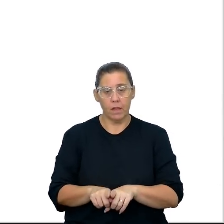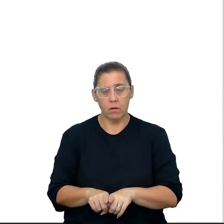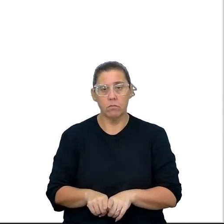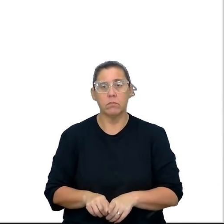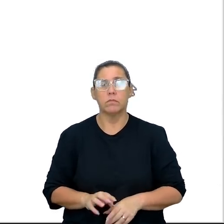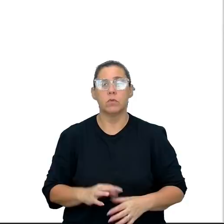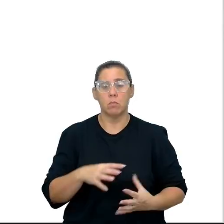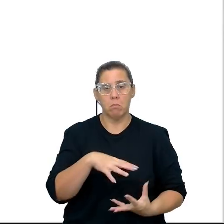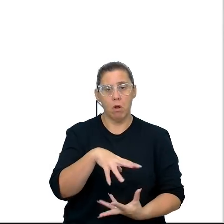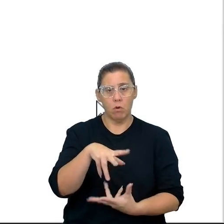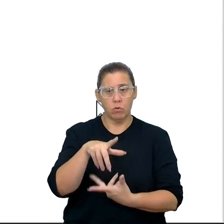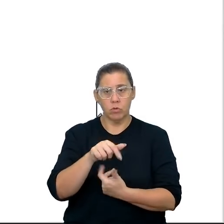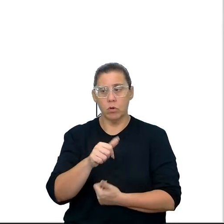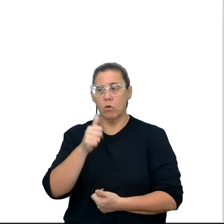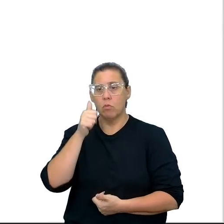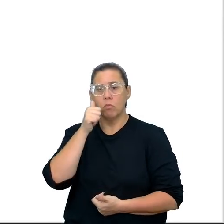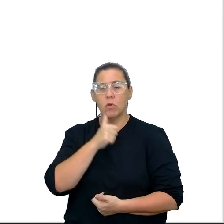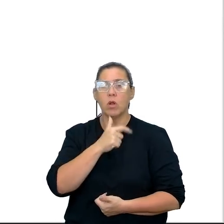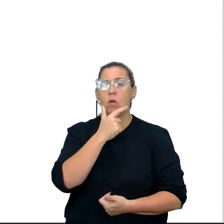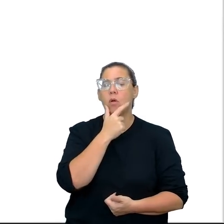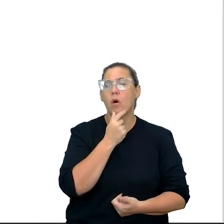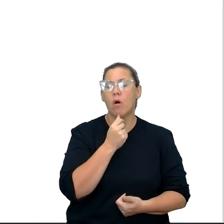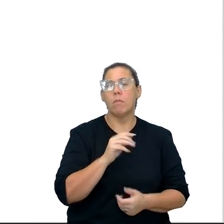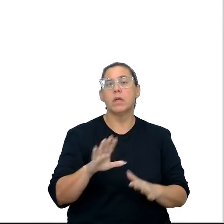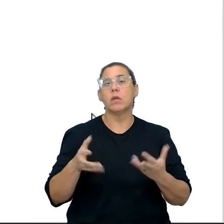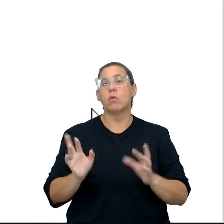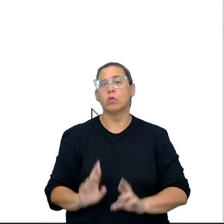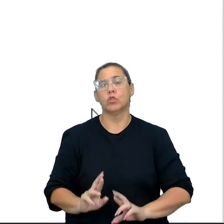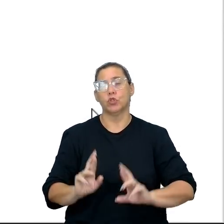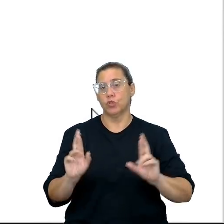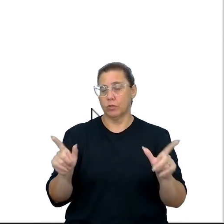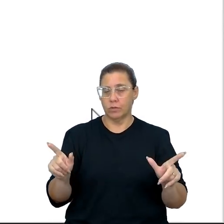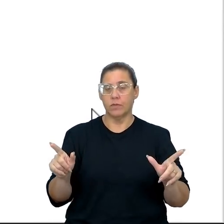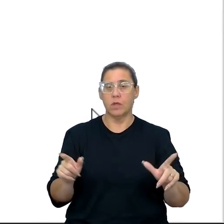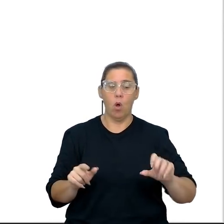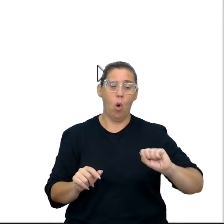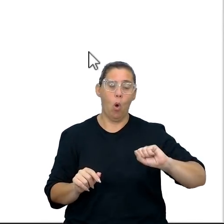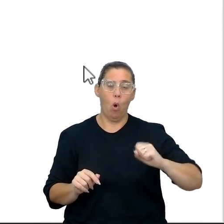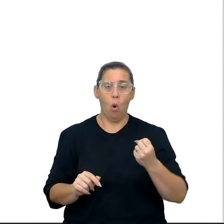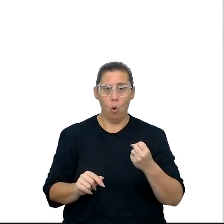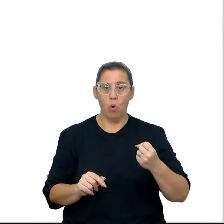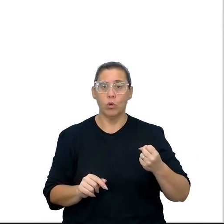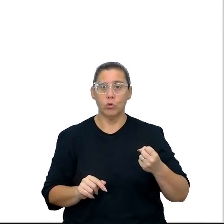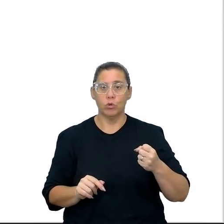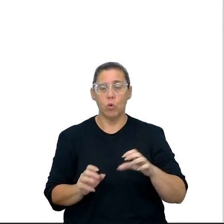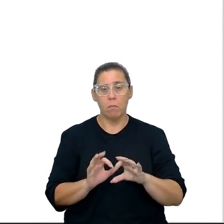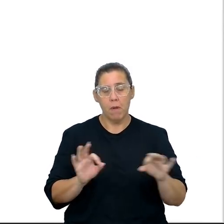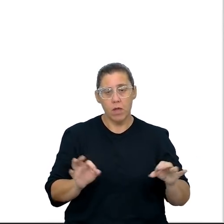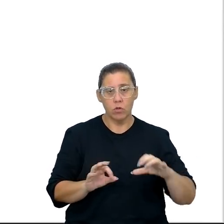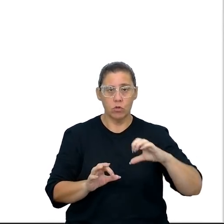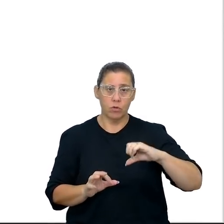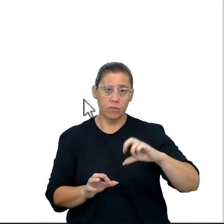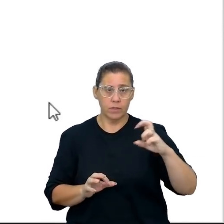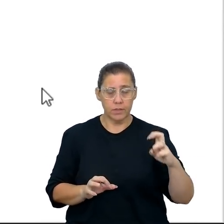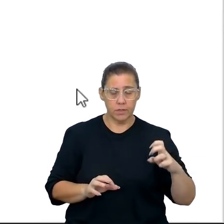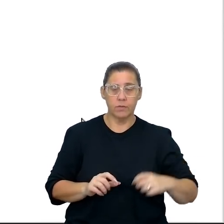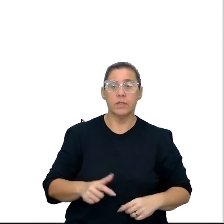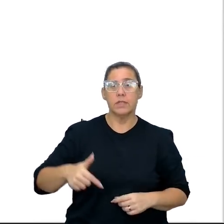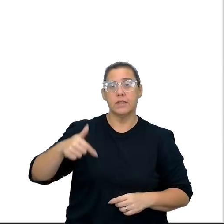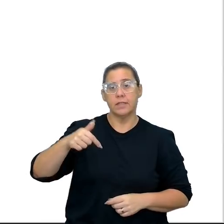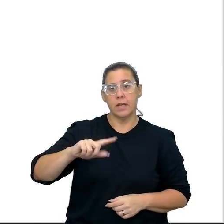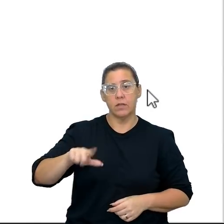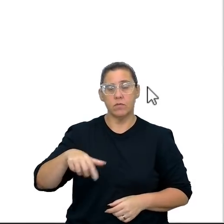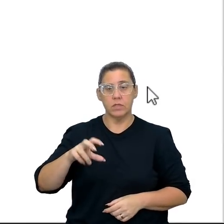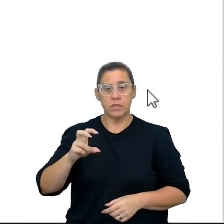né, masculino e feminino? Então, a diferença entre 8 metros e 95 centímetros e 7